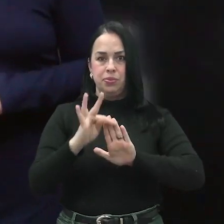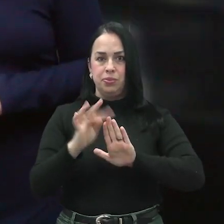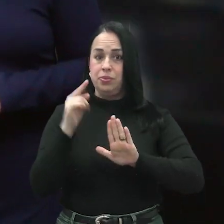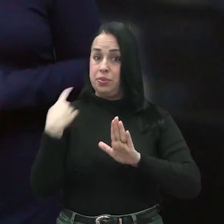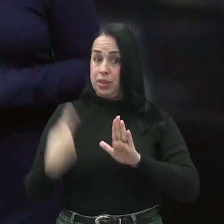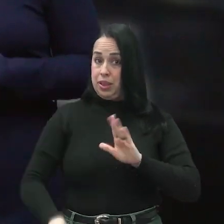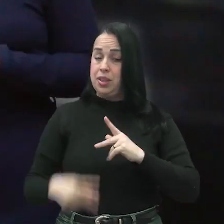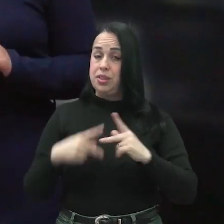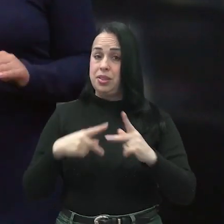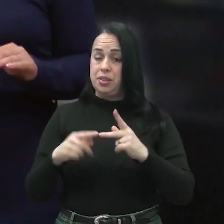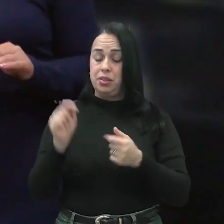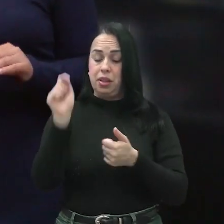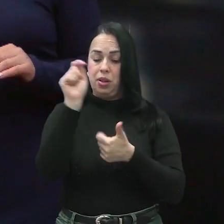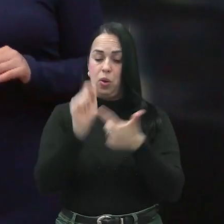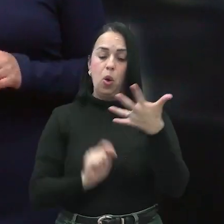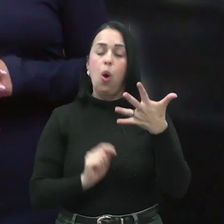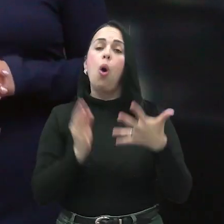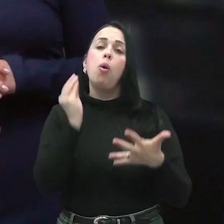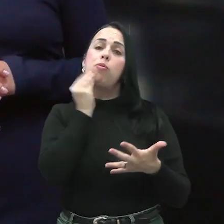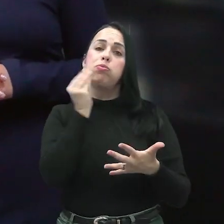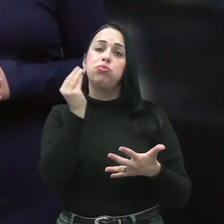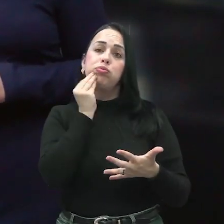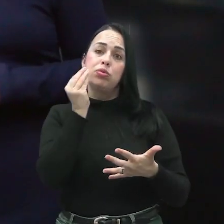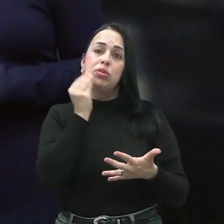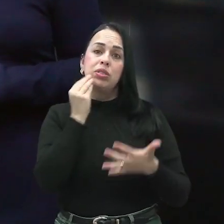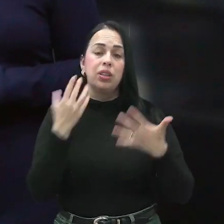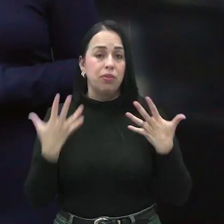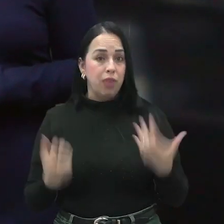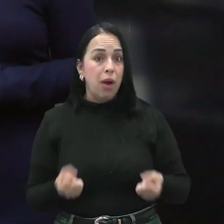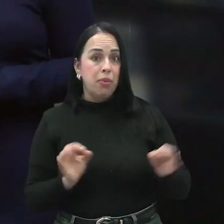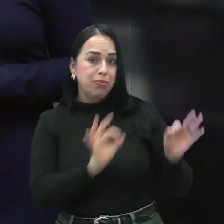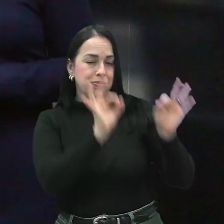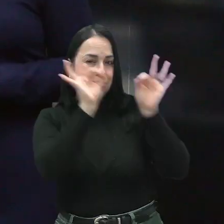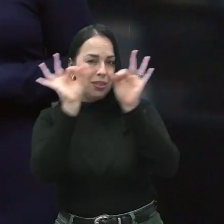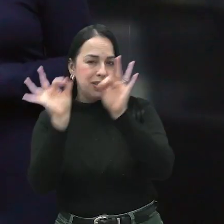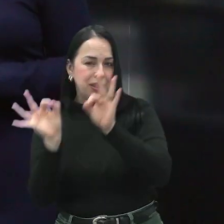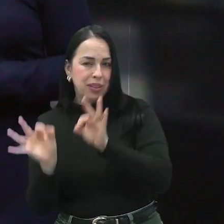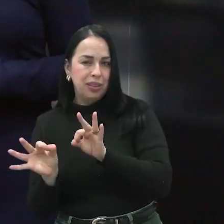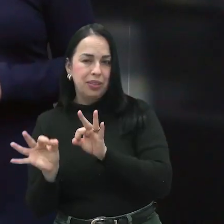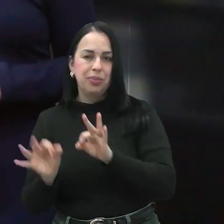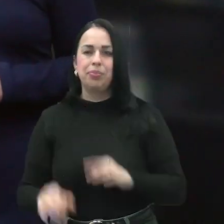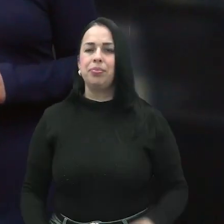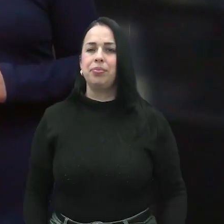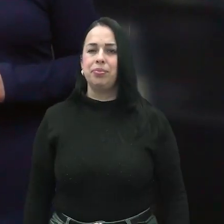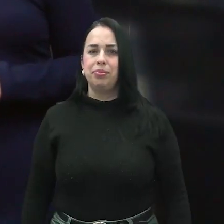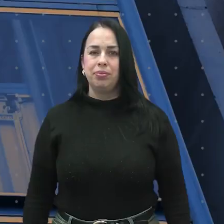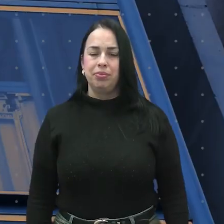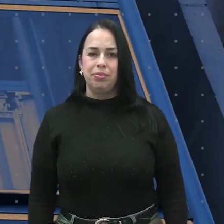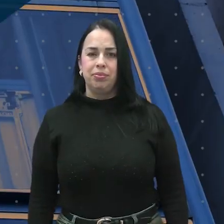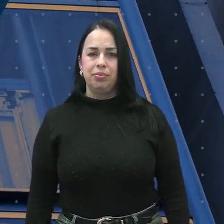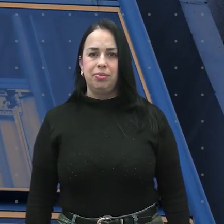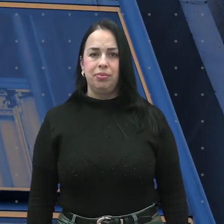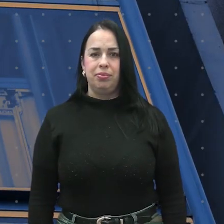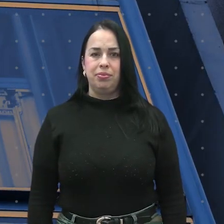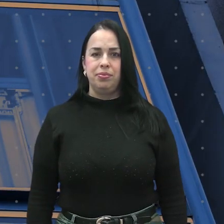José dos Campos tem diversas oportunidades de emprego. Vamos ver as vagas na nossa agenda de serviço.